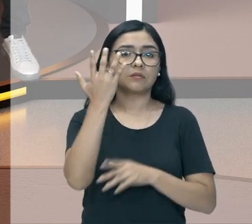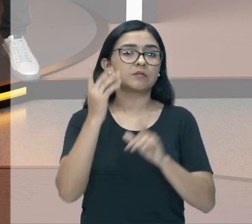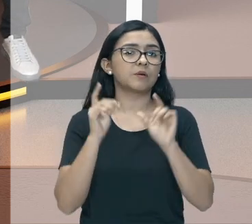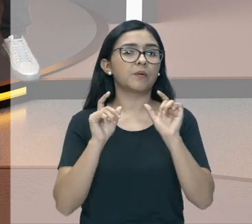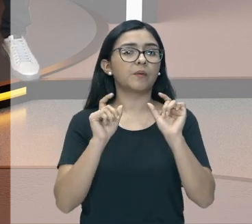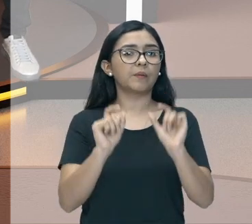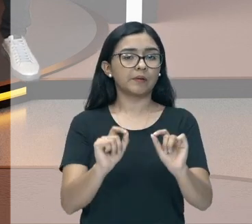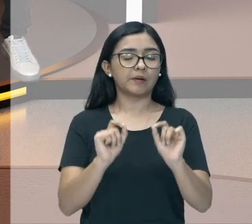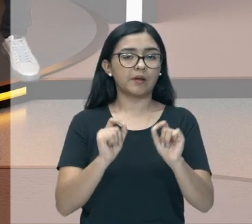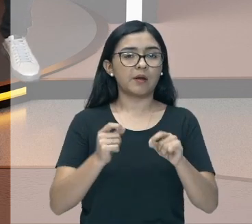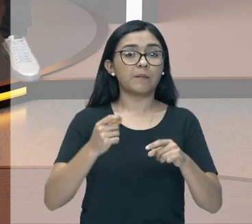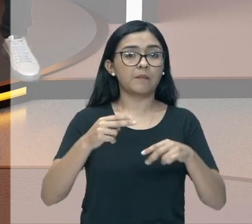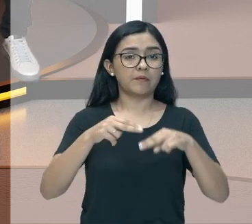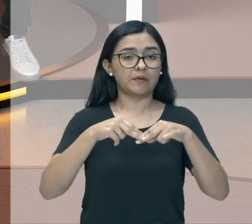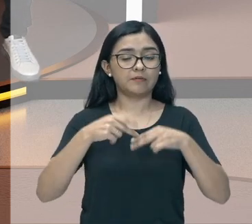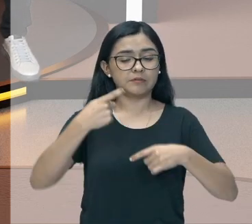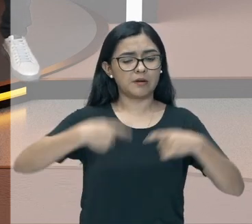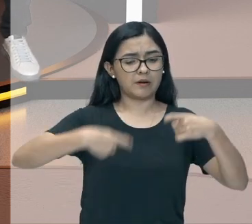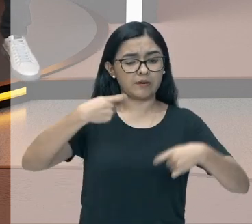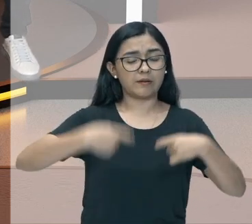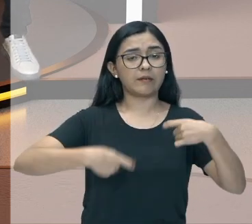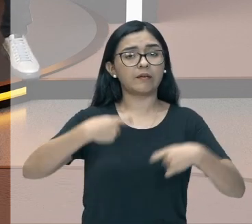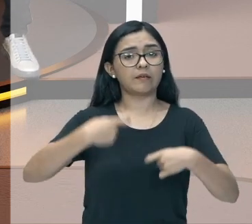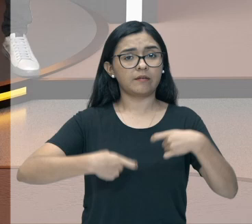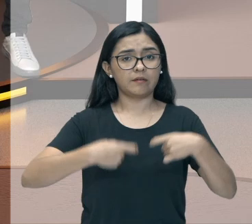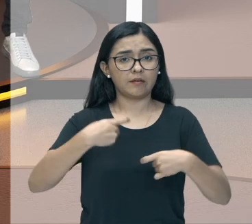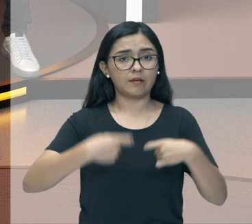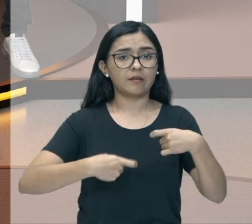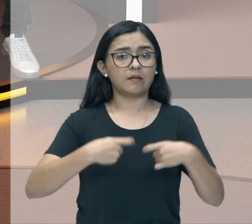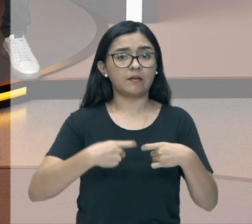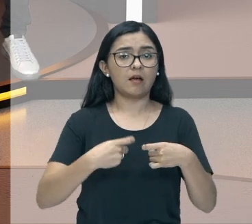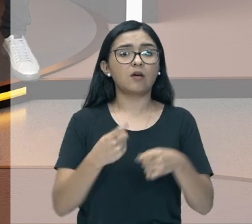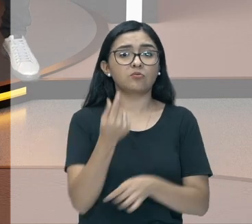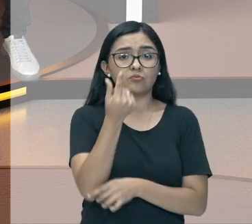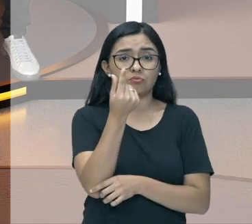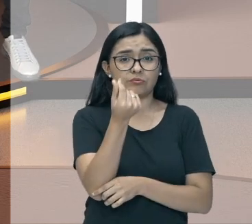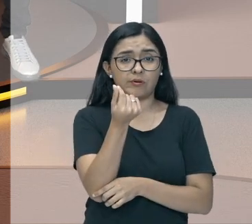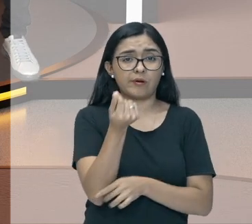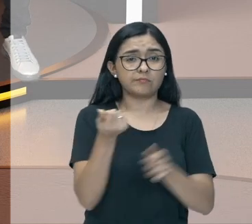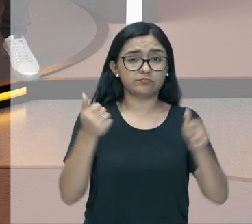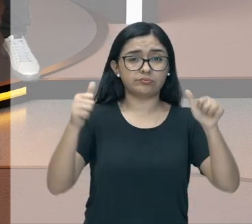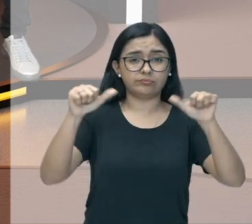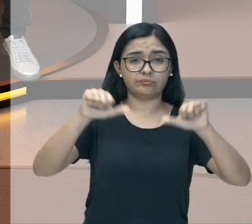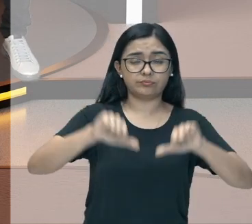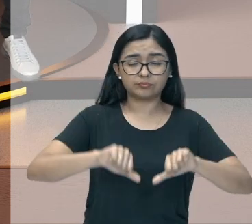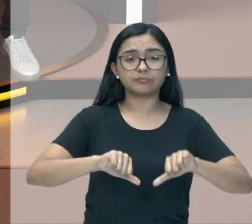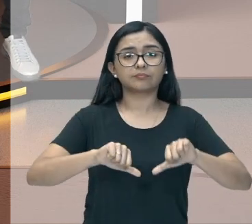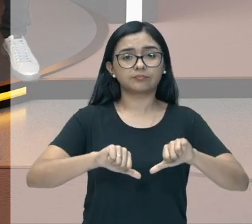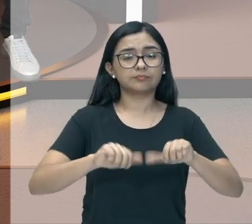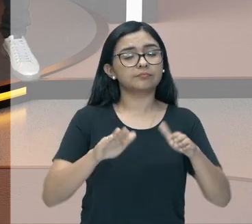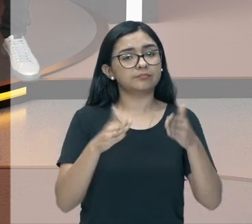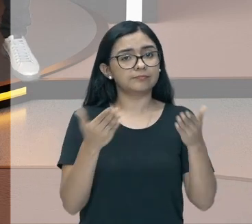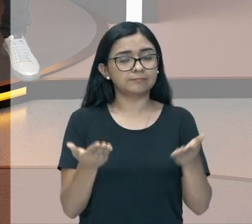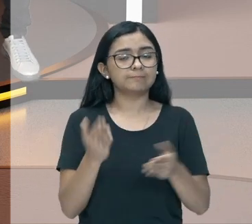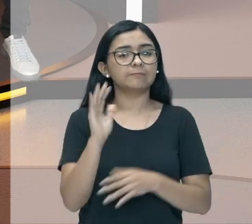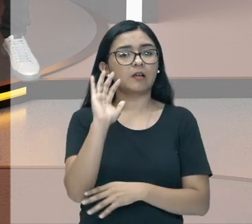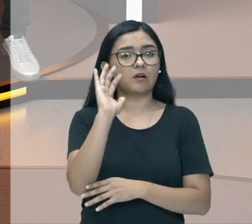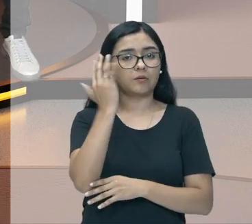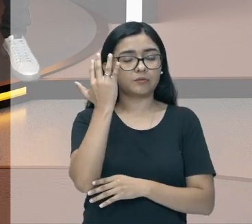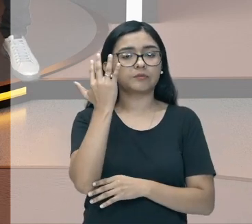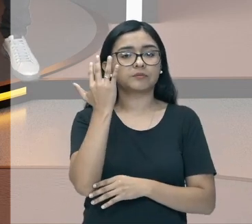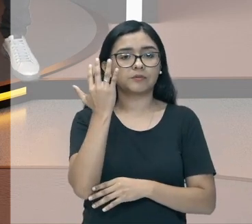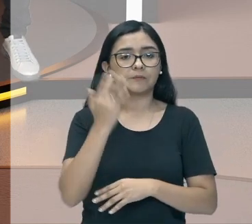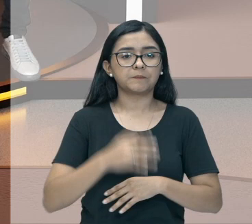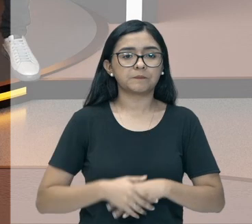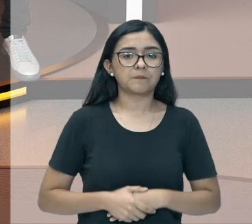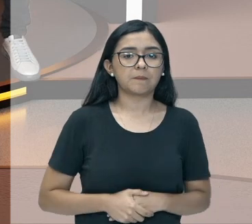é caro, fazer guerra é caro, não dá para você fazer guerra e sair com muito dinheiro, não é isso? E é exatamente isso que vai